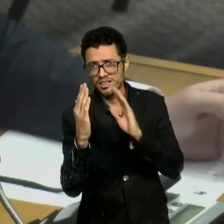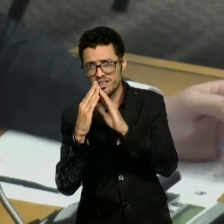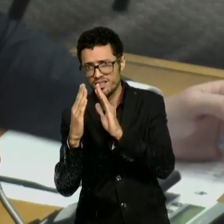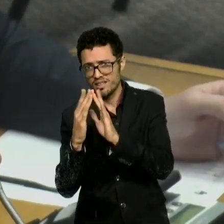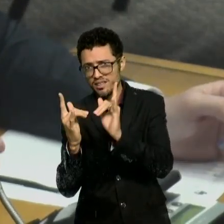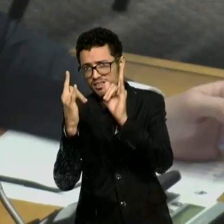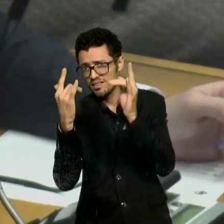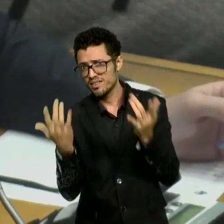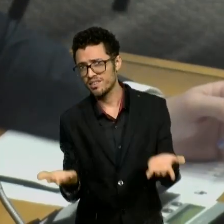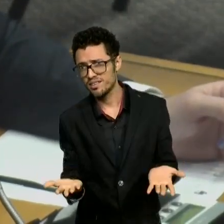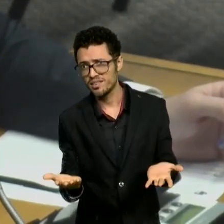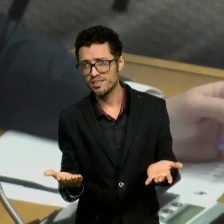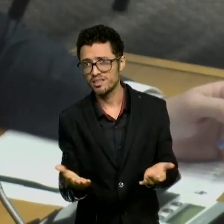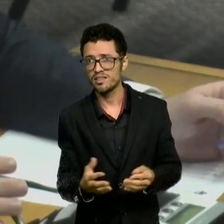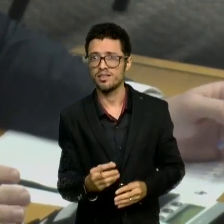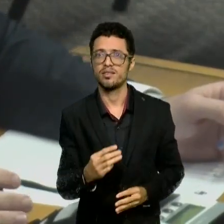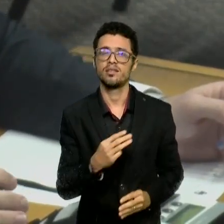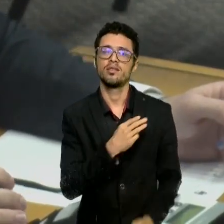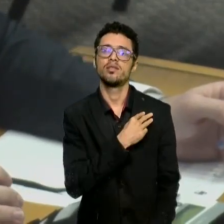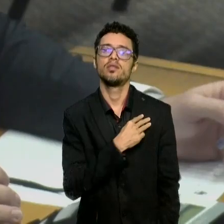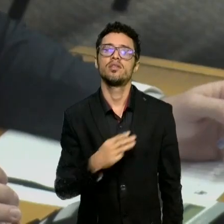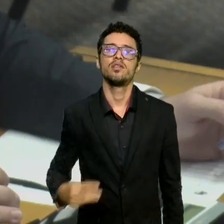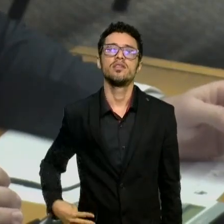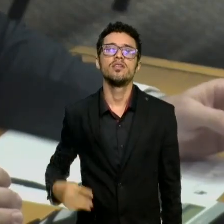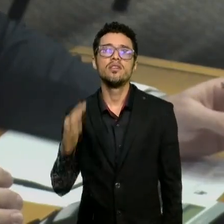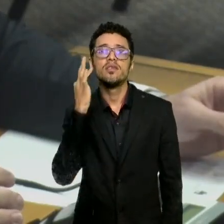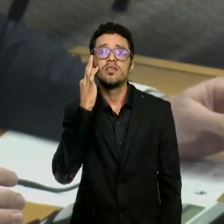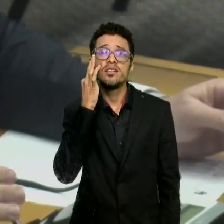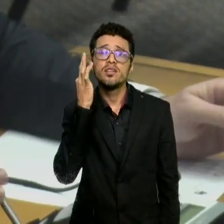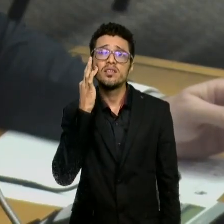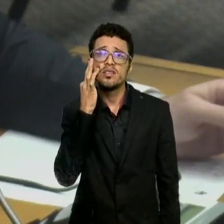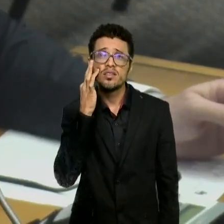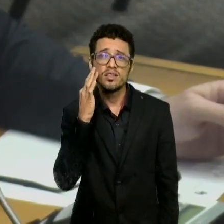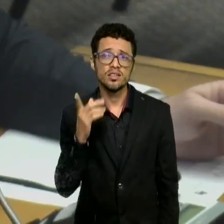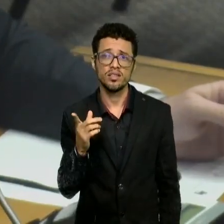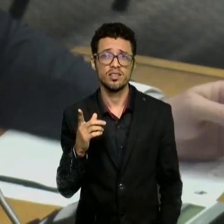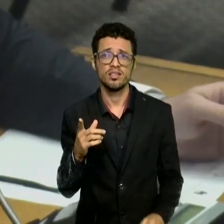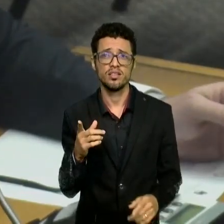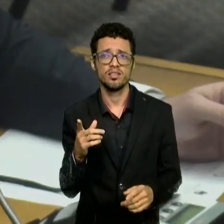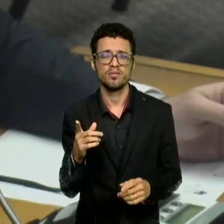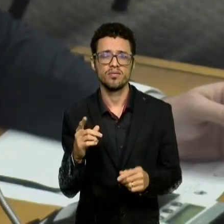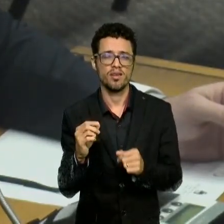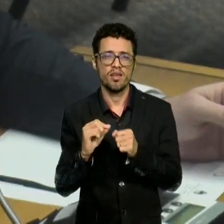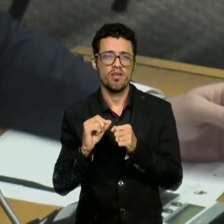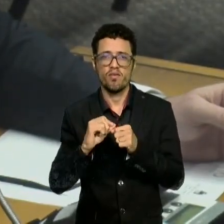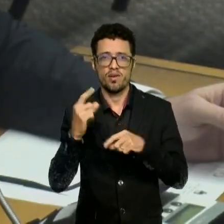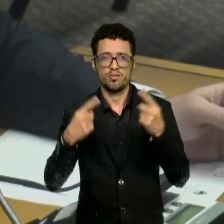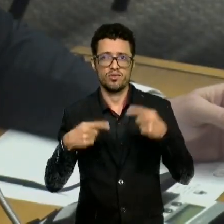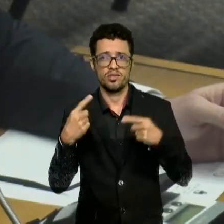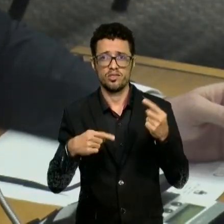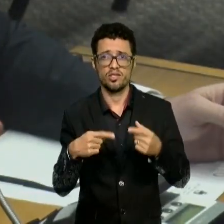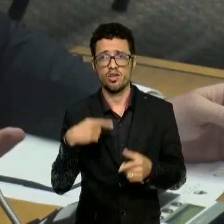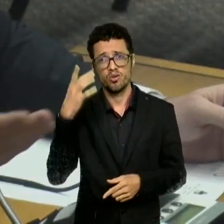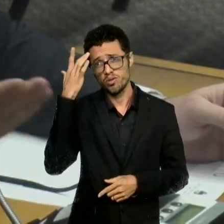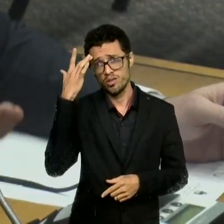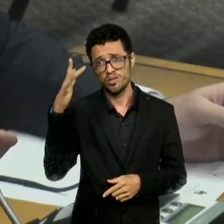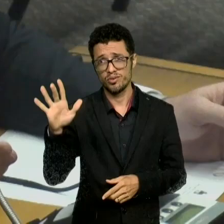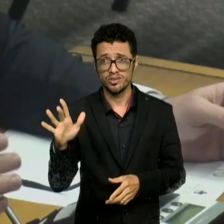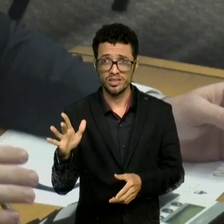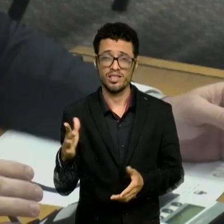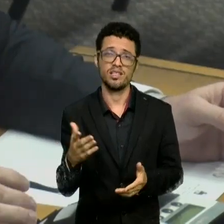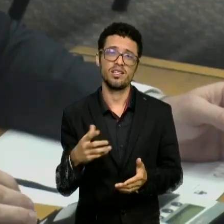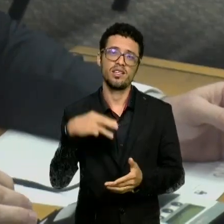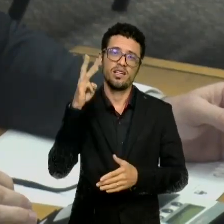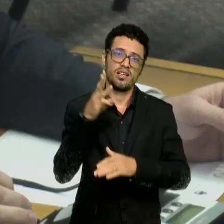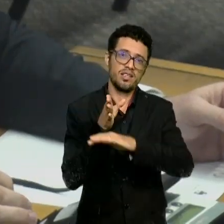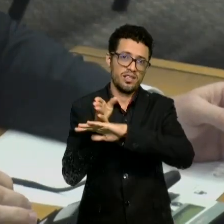O ministro Flávio Dino, obviamente, não faz política, mas ele não sei quem ele recebe na casa dele, porque eu não, realmente não